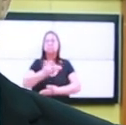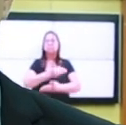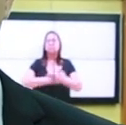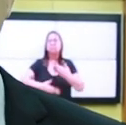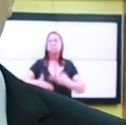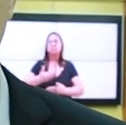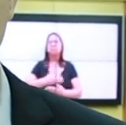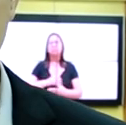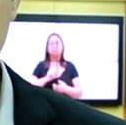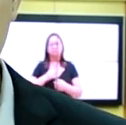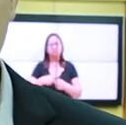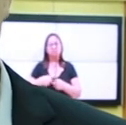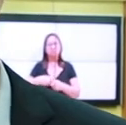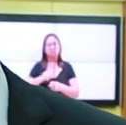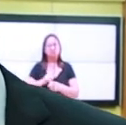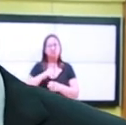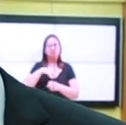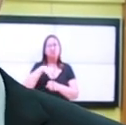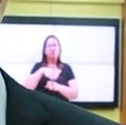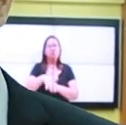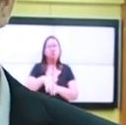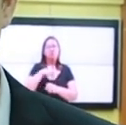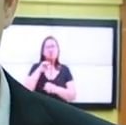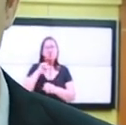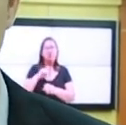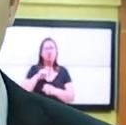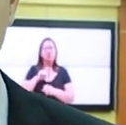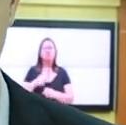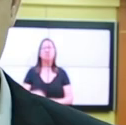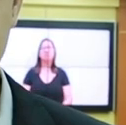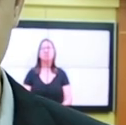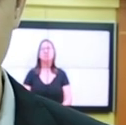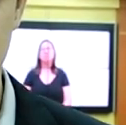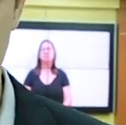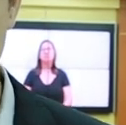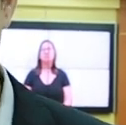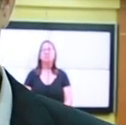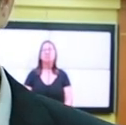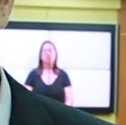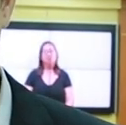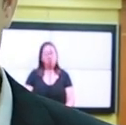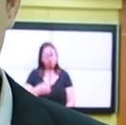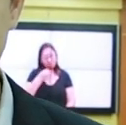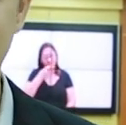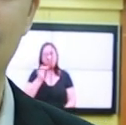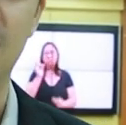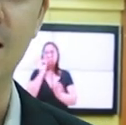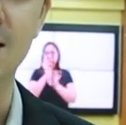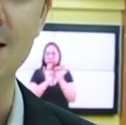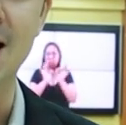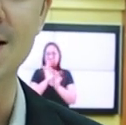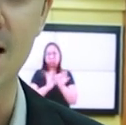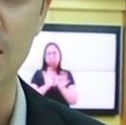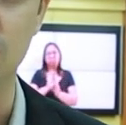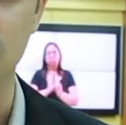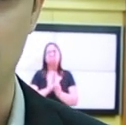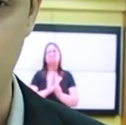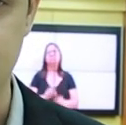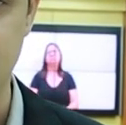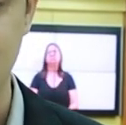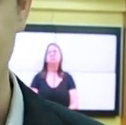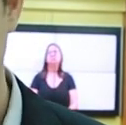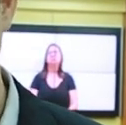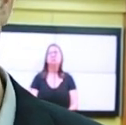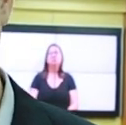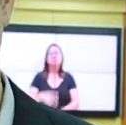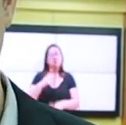apaixonado pelo povo de Foz, ele é um importante apoiador de causas sociais, principalmente as relacionadas às áreas do